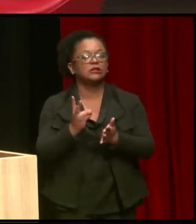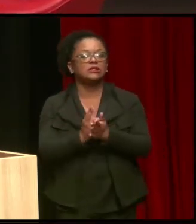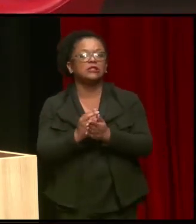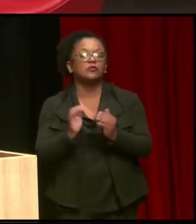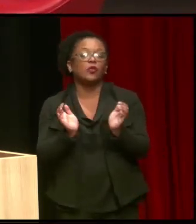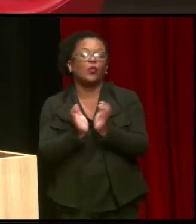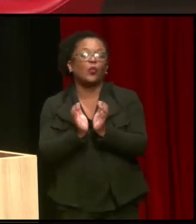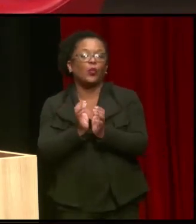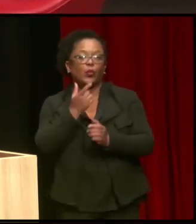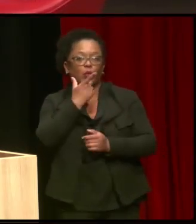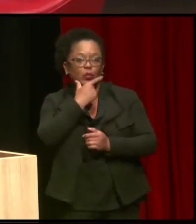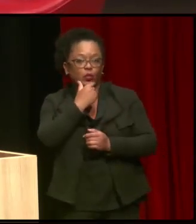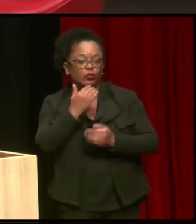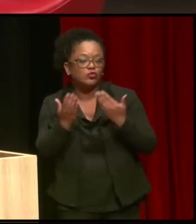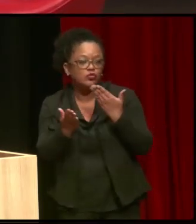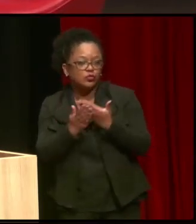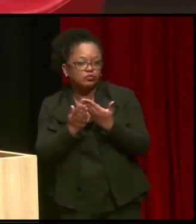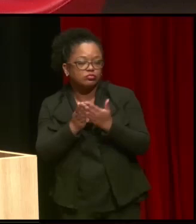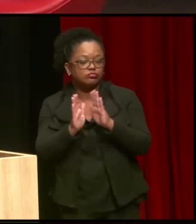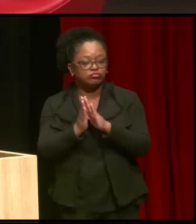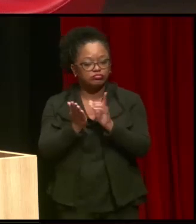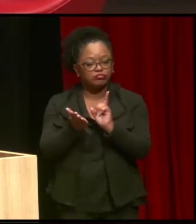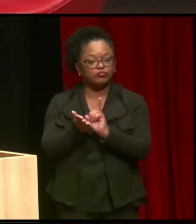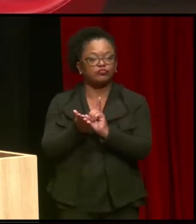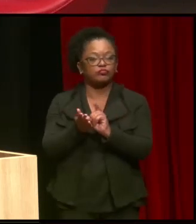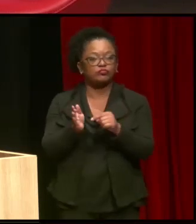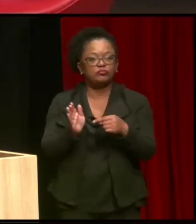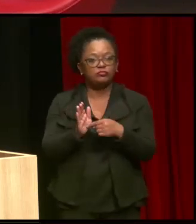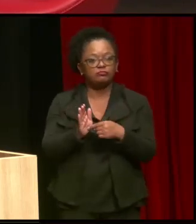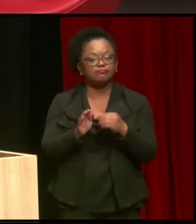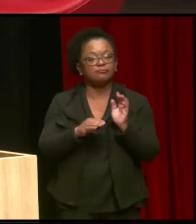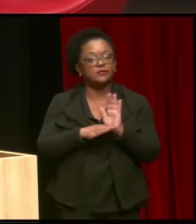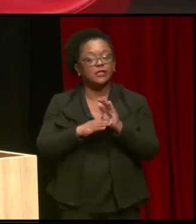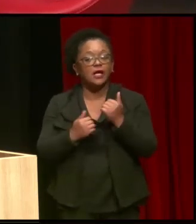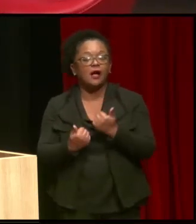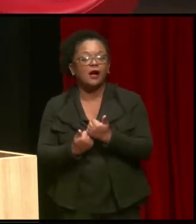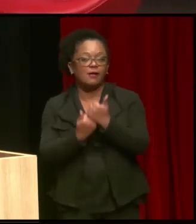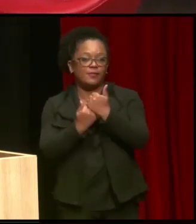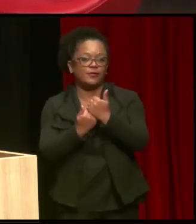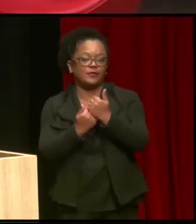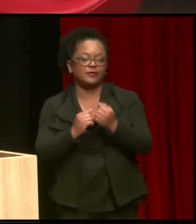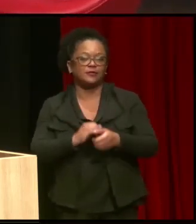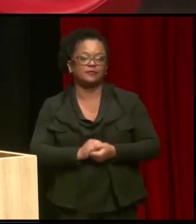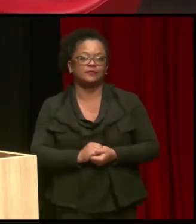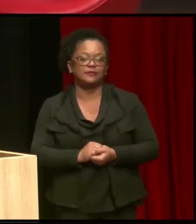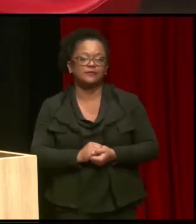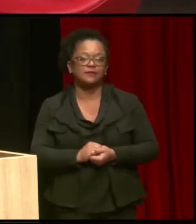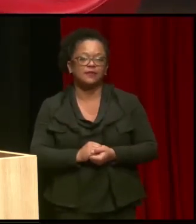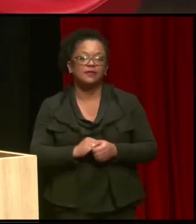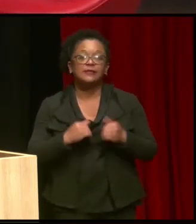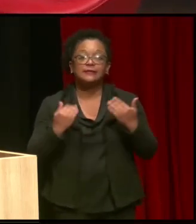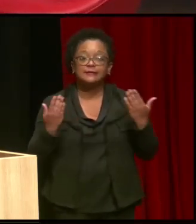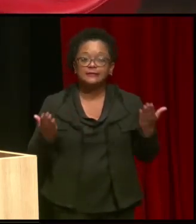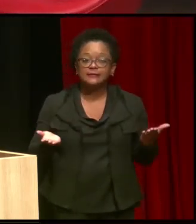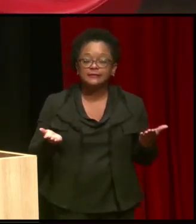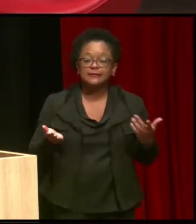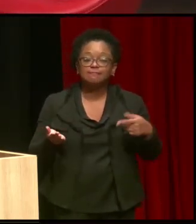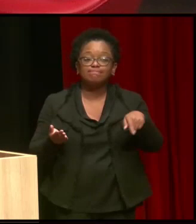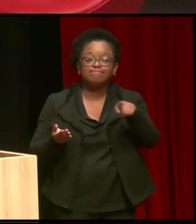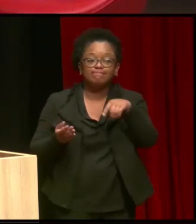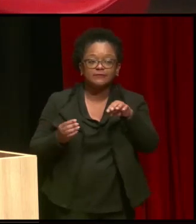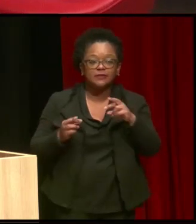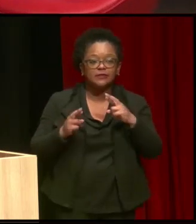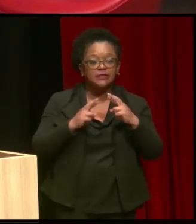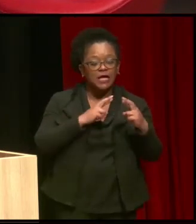etc., e isso apoiava ele. Quer dizer, o que eu quero dizer para vocês é que se você não tem uma relação com uma igreja, é muito